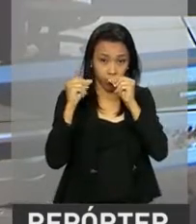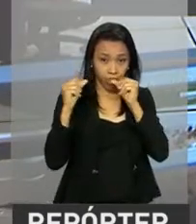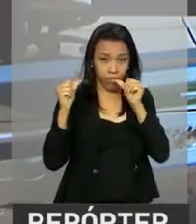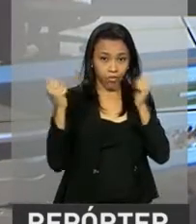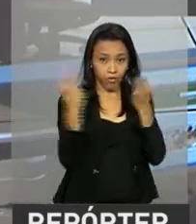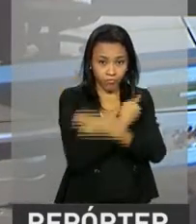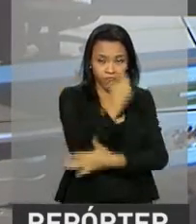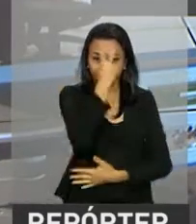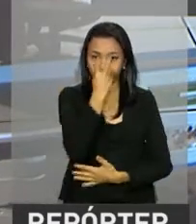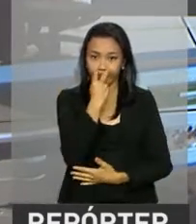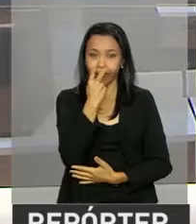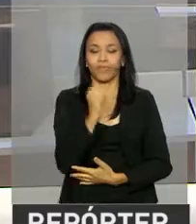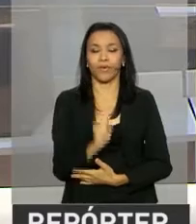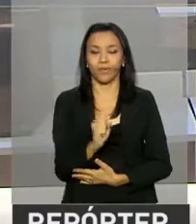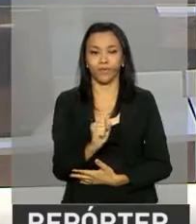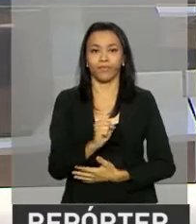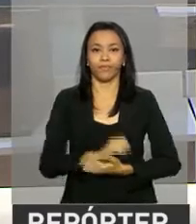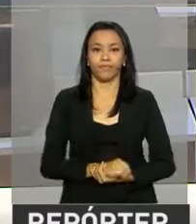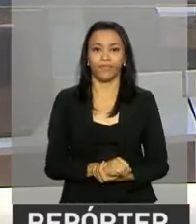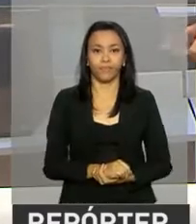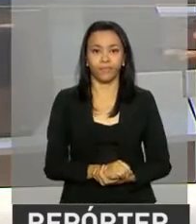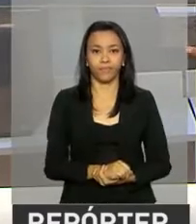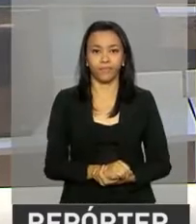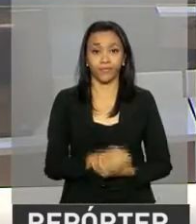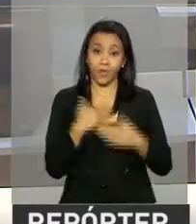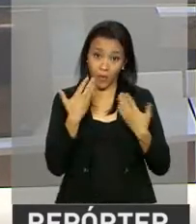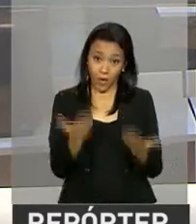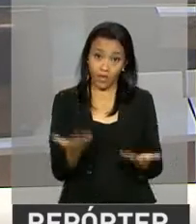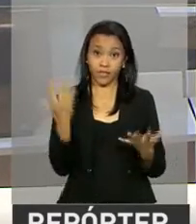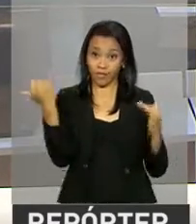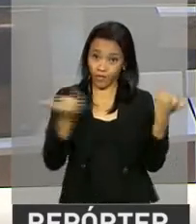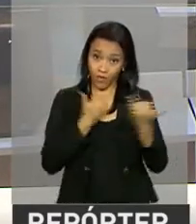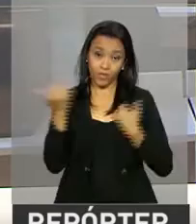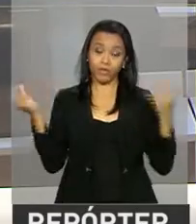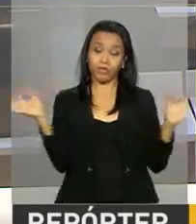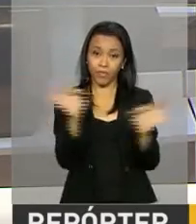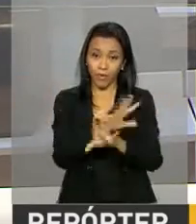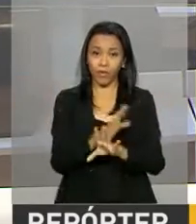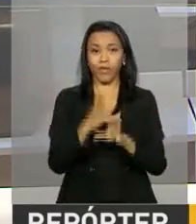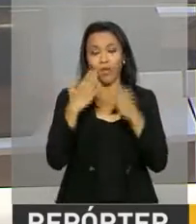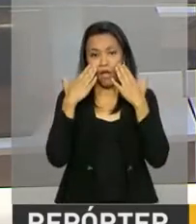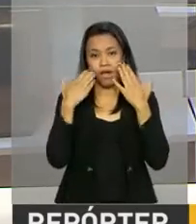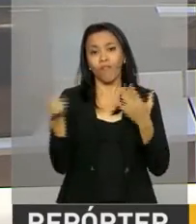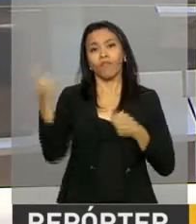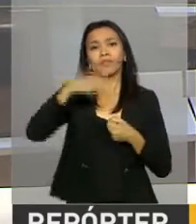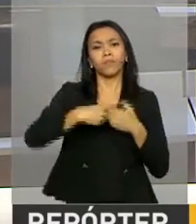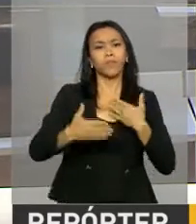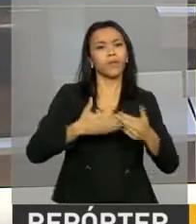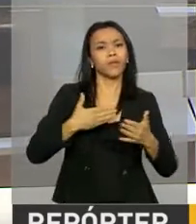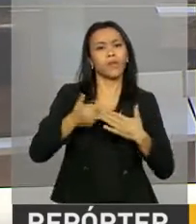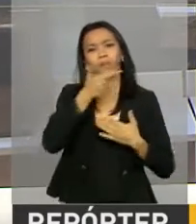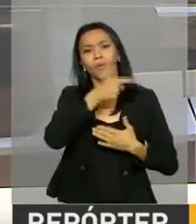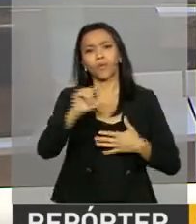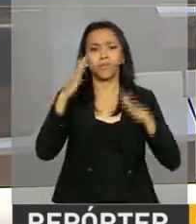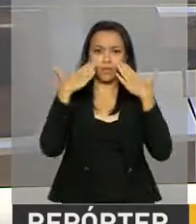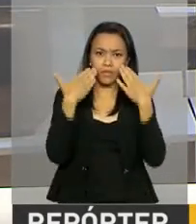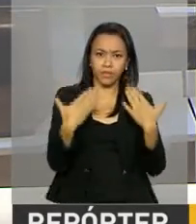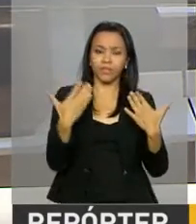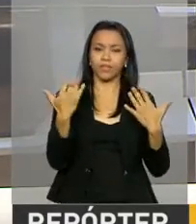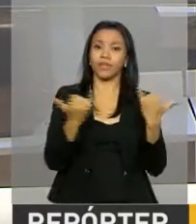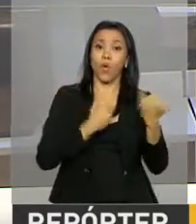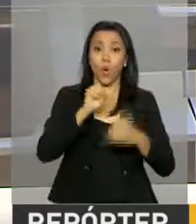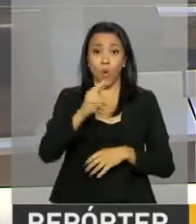levar à perda da visão. E com essa informação nós ficamos por aqui. Voltamos a qualquer momento com outras notícias